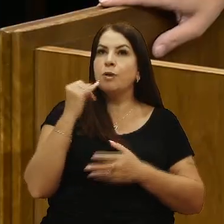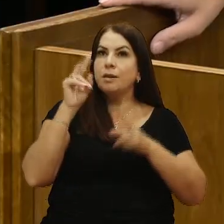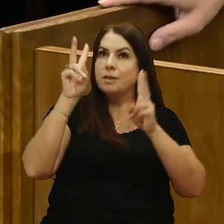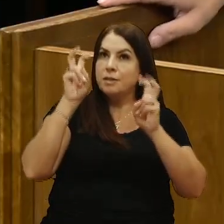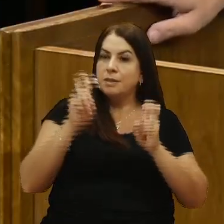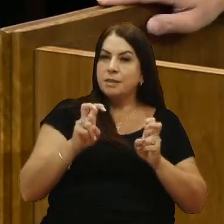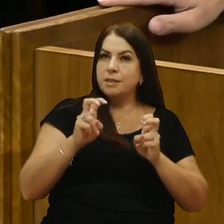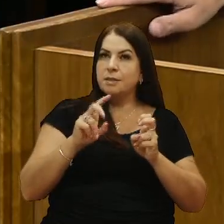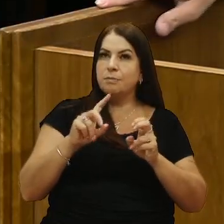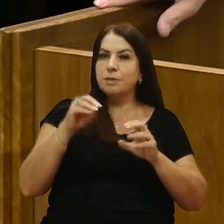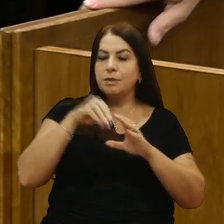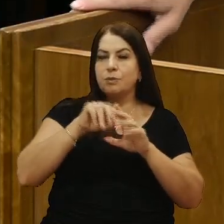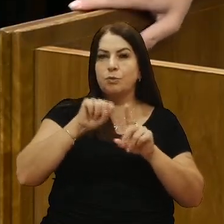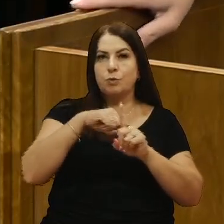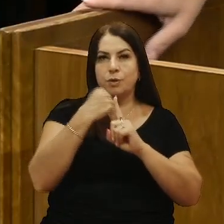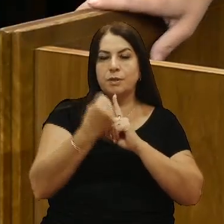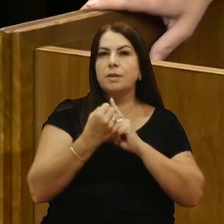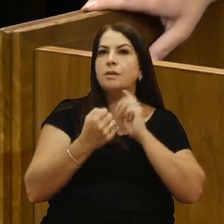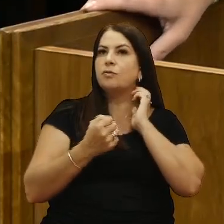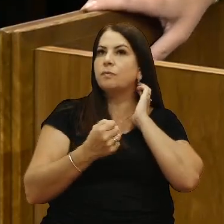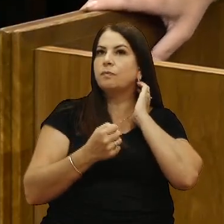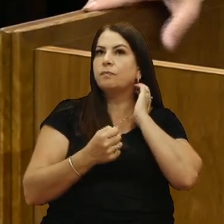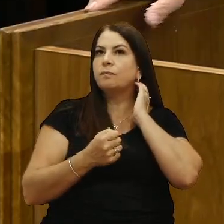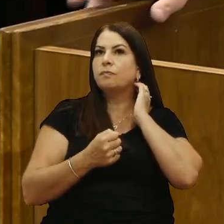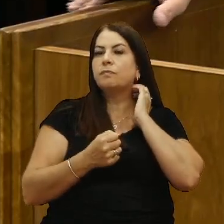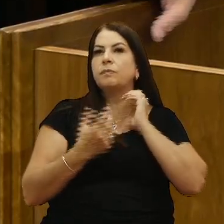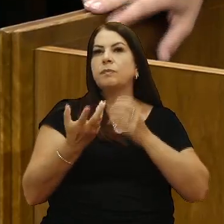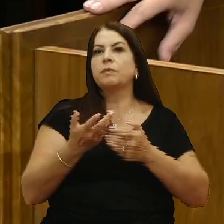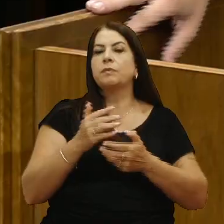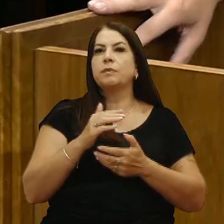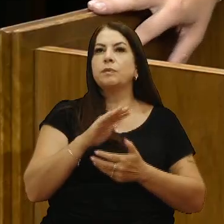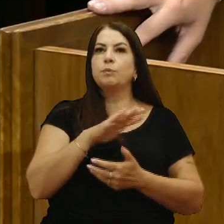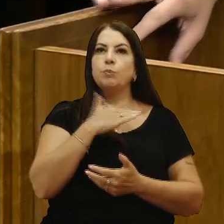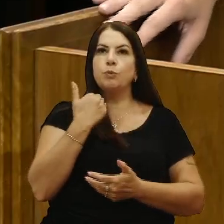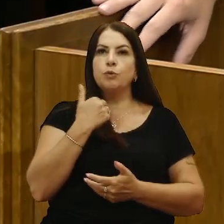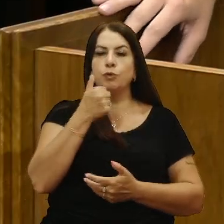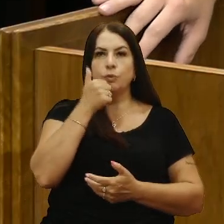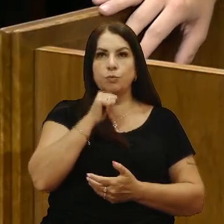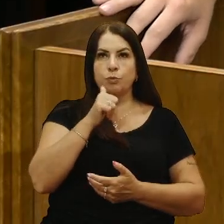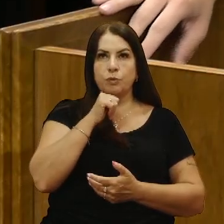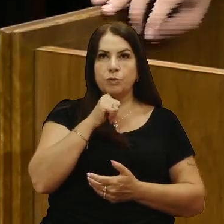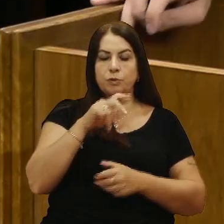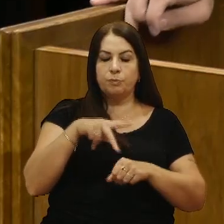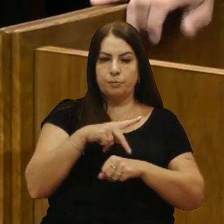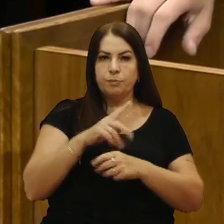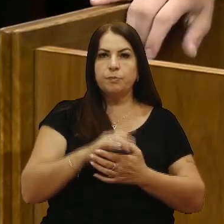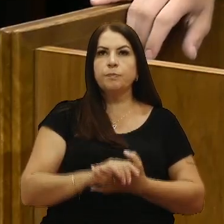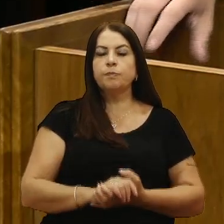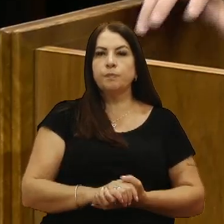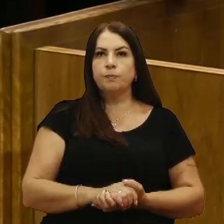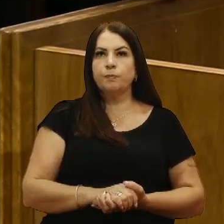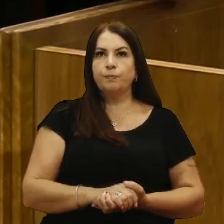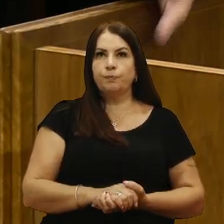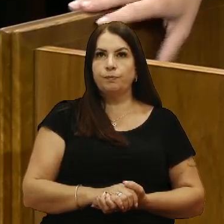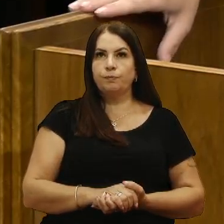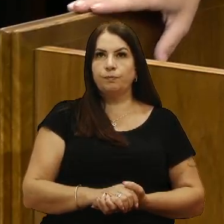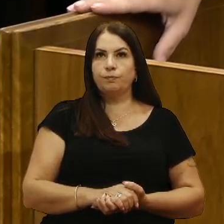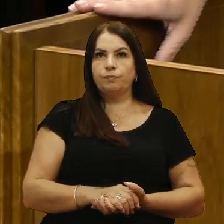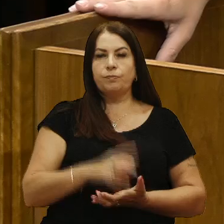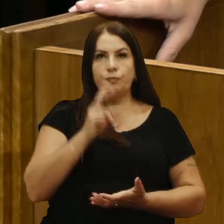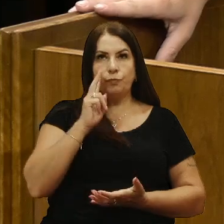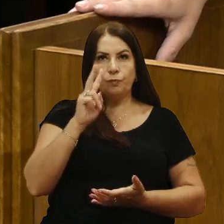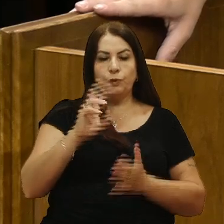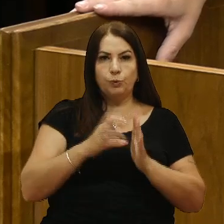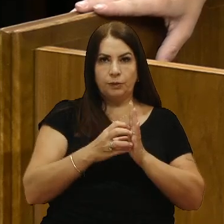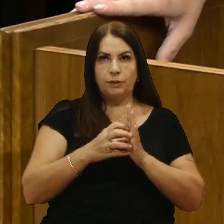da nossa sociedade, que é, né, a morte das mulheres no nosso país. E se a gente for olhar os